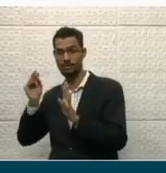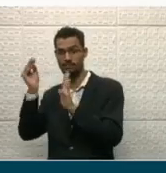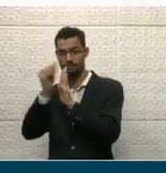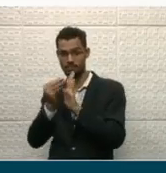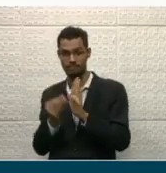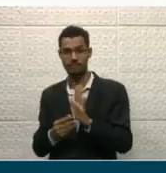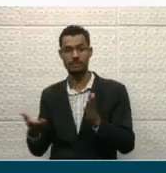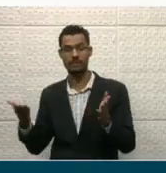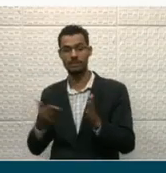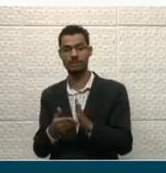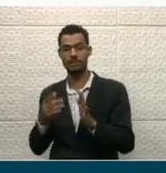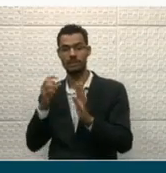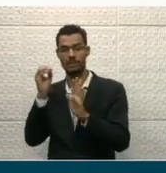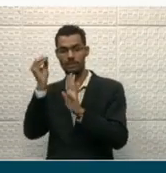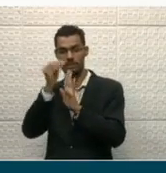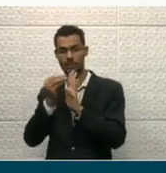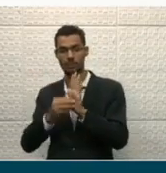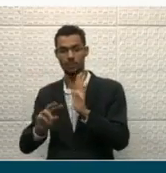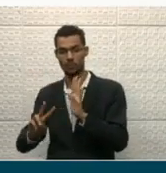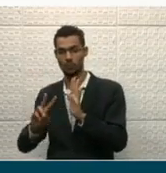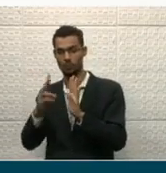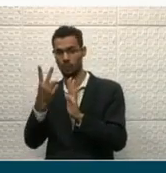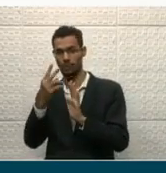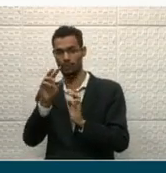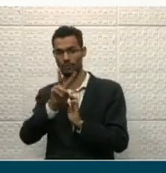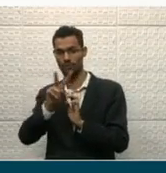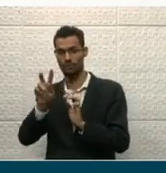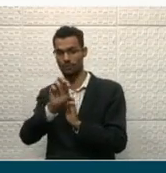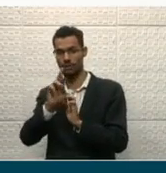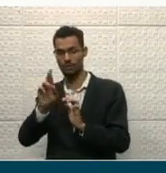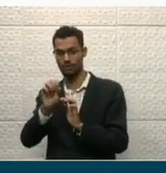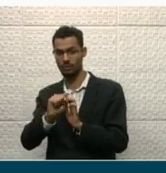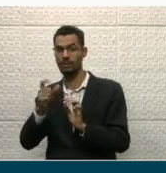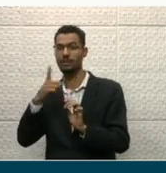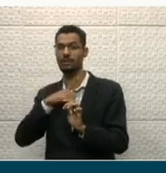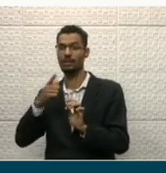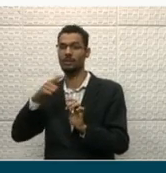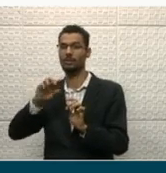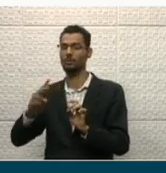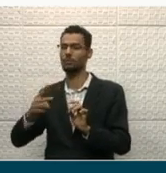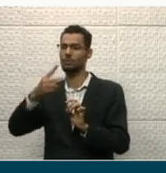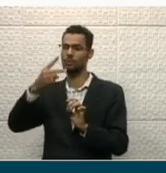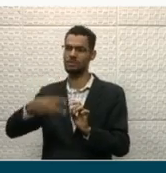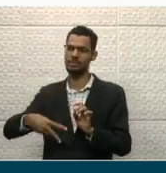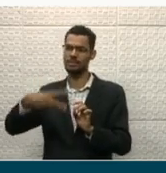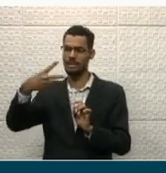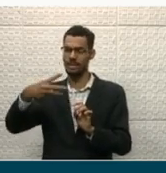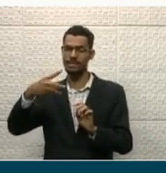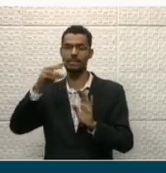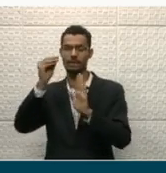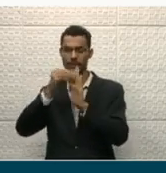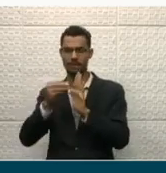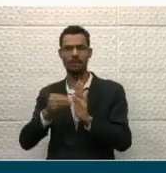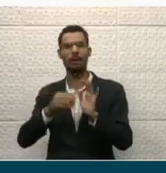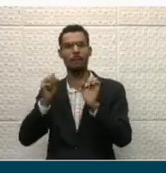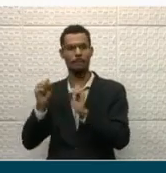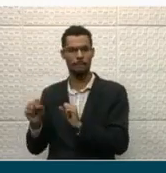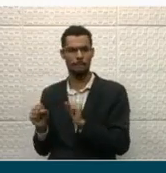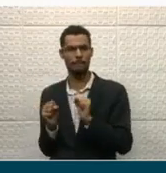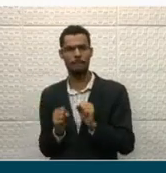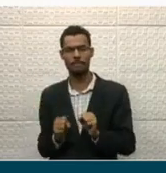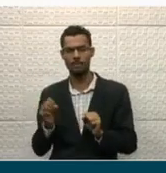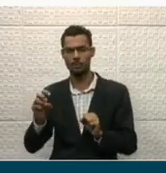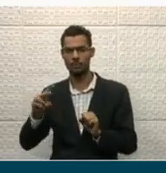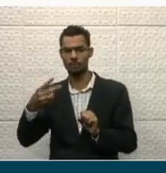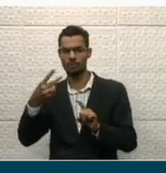e vou expressar em função desses 2 vetores. Bom, o vetor 2, 3, eu posso decompor como